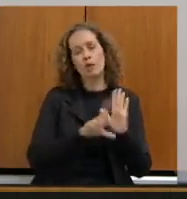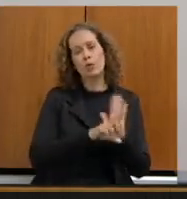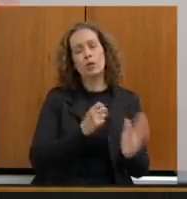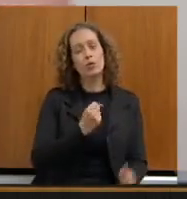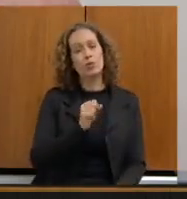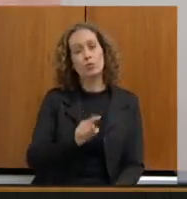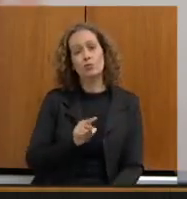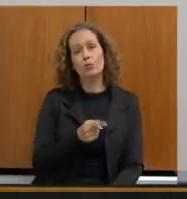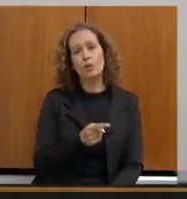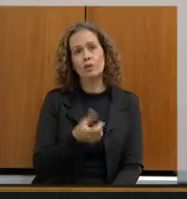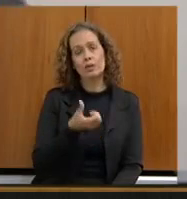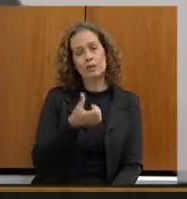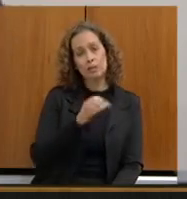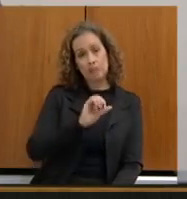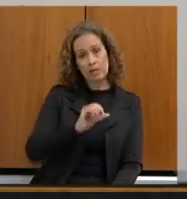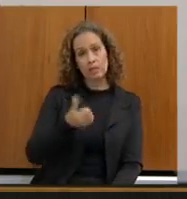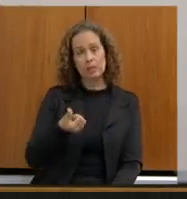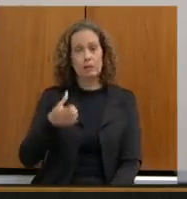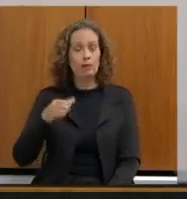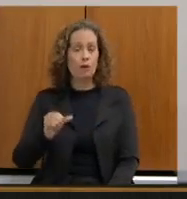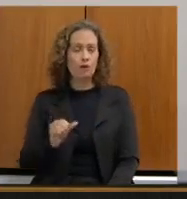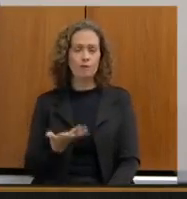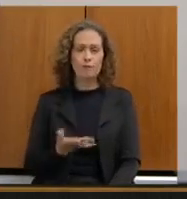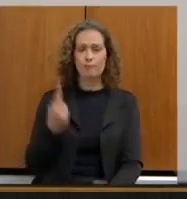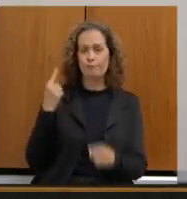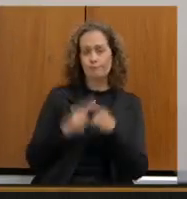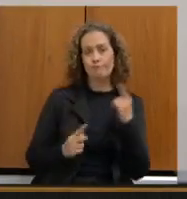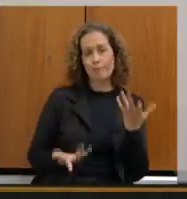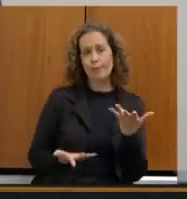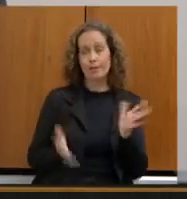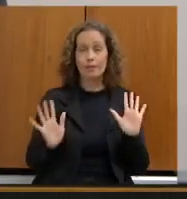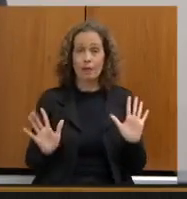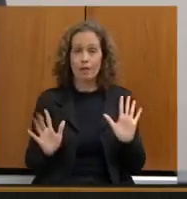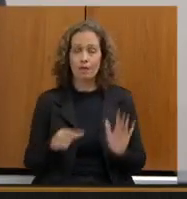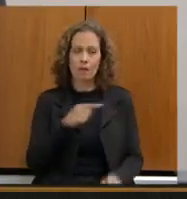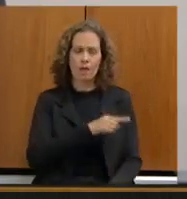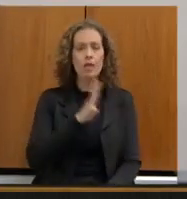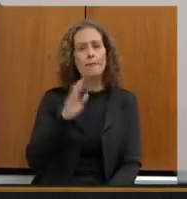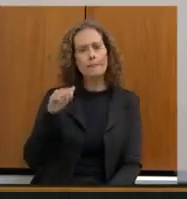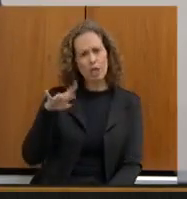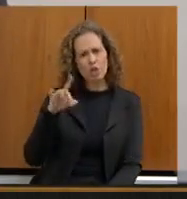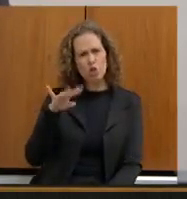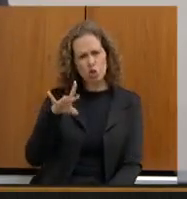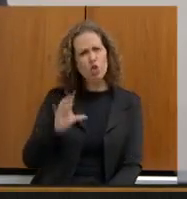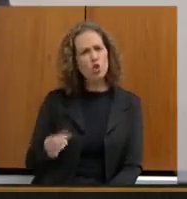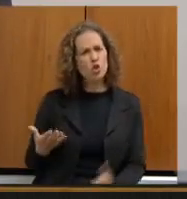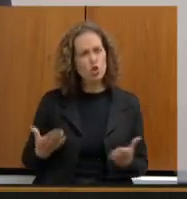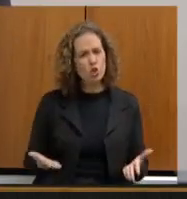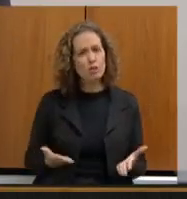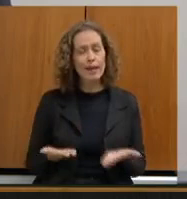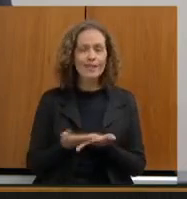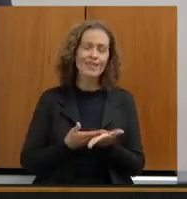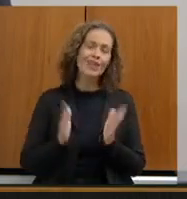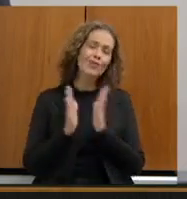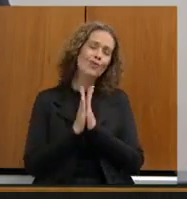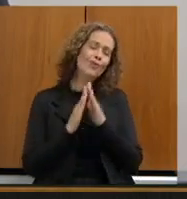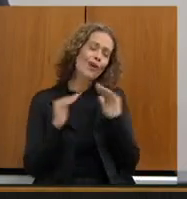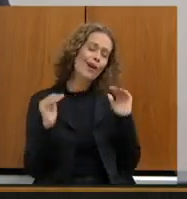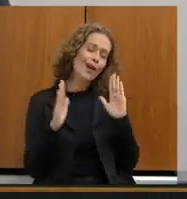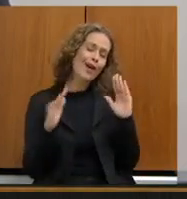8069/90 não permite ela sempre chamar de memória para tu mas bandido sendo tratado como um anjo